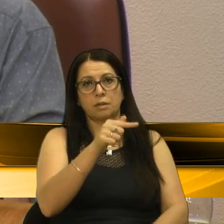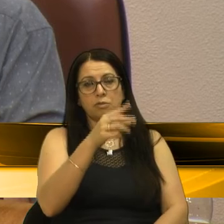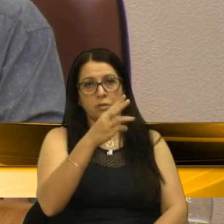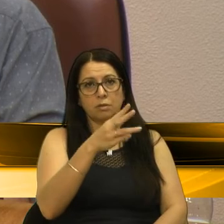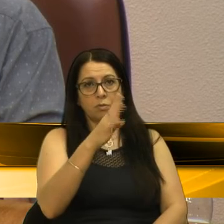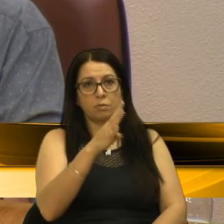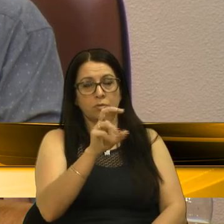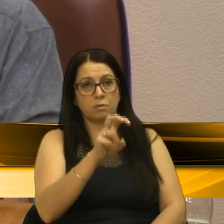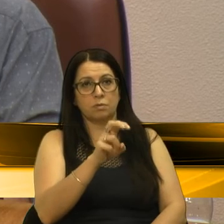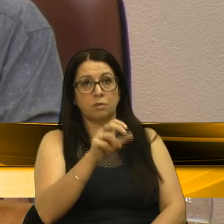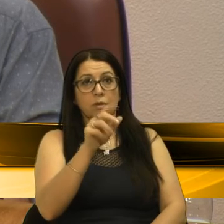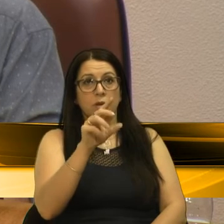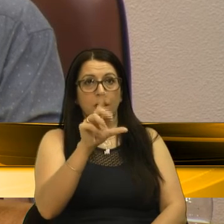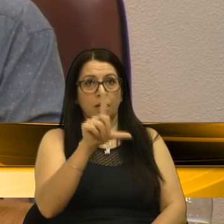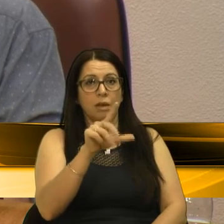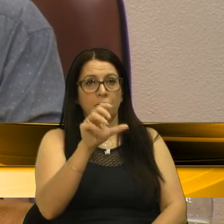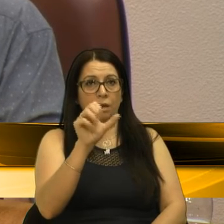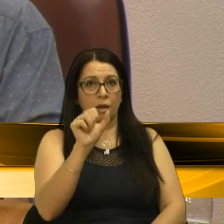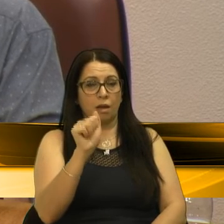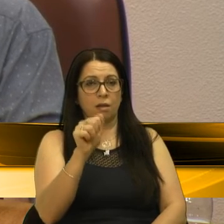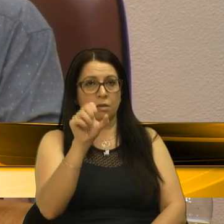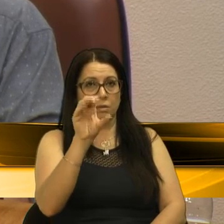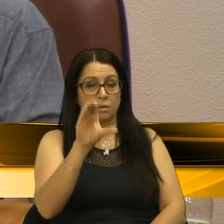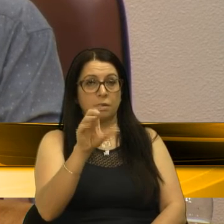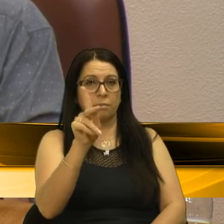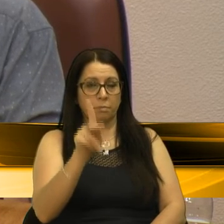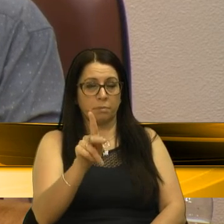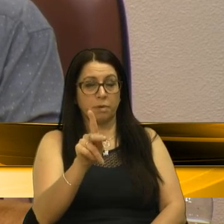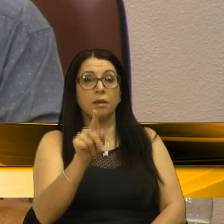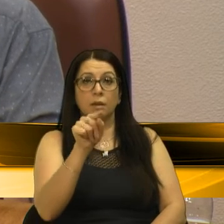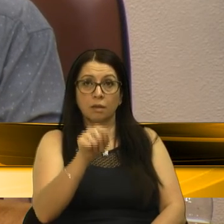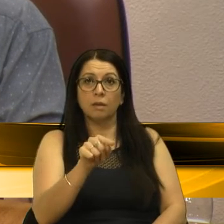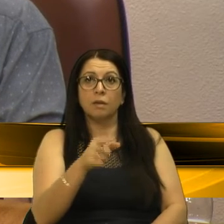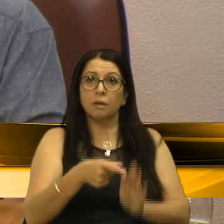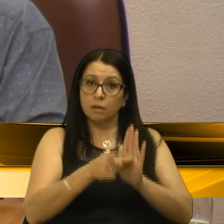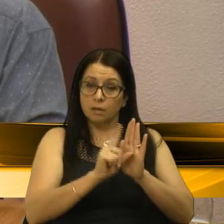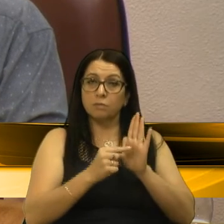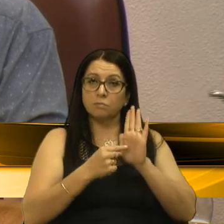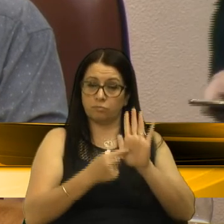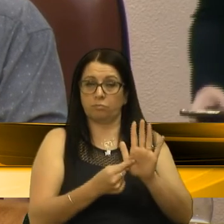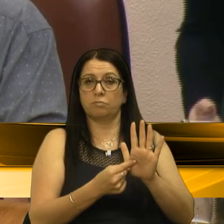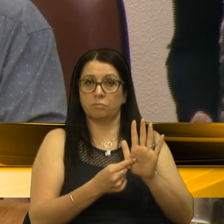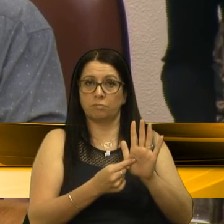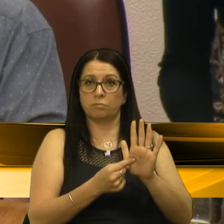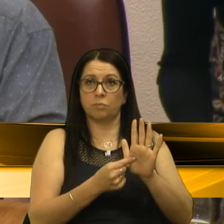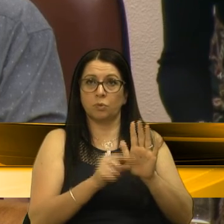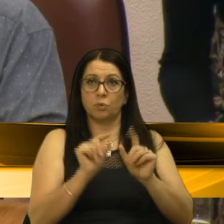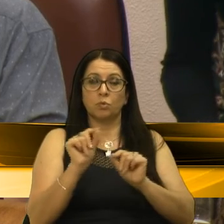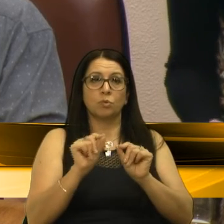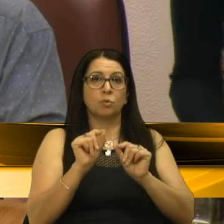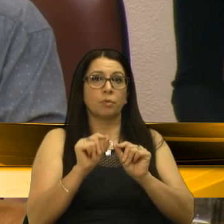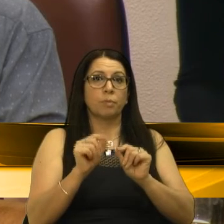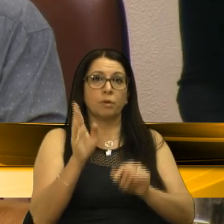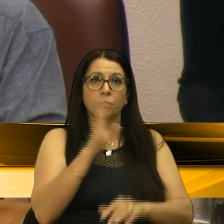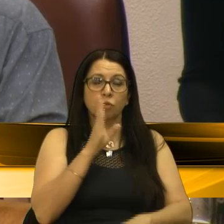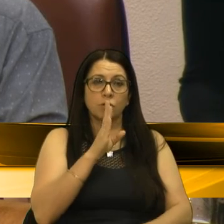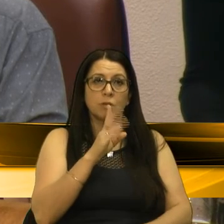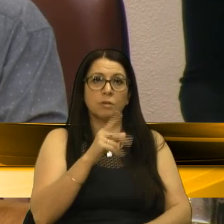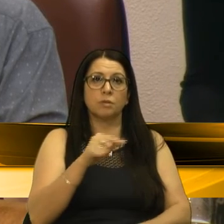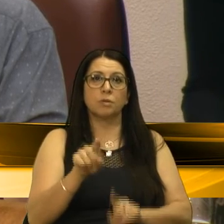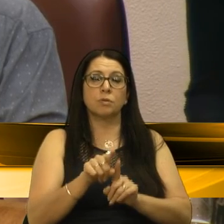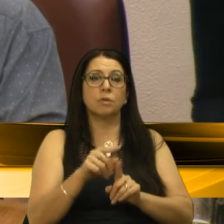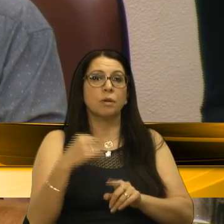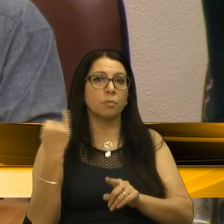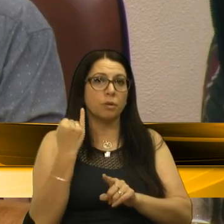7347/85 LACP. Assim sendo, já antes abordado o aspecto referente à urgência da medida,